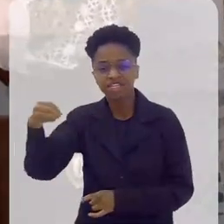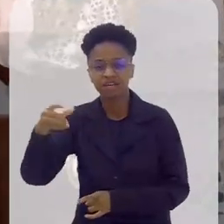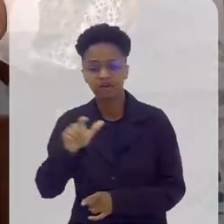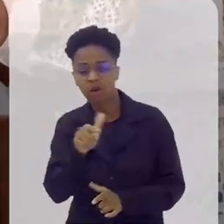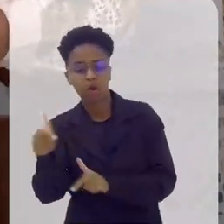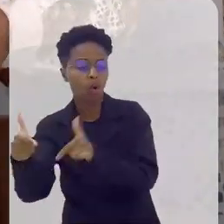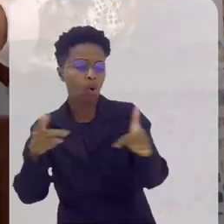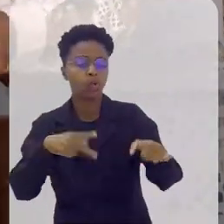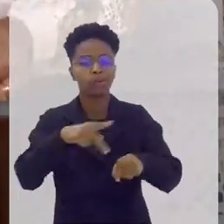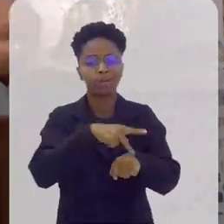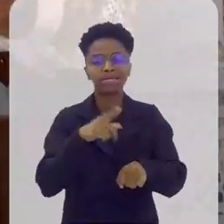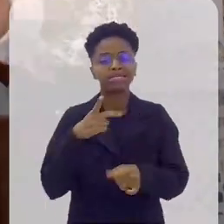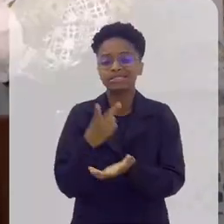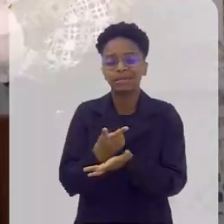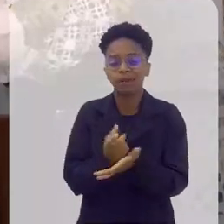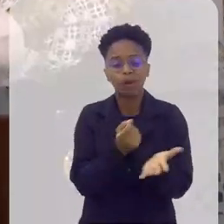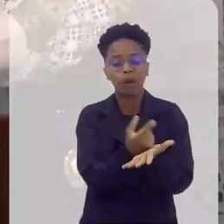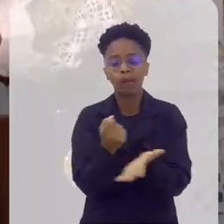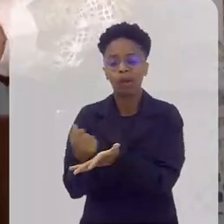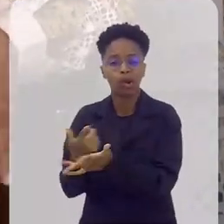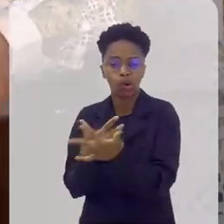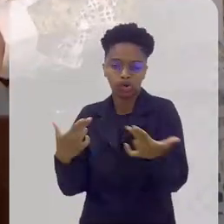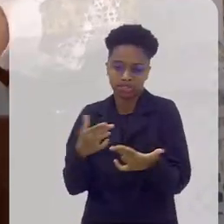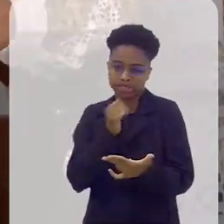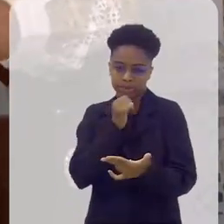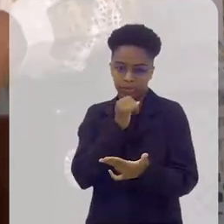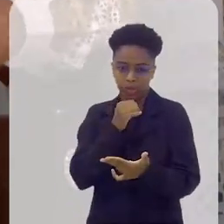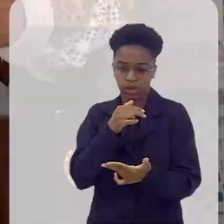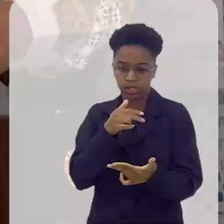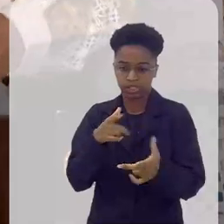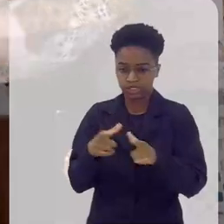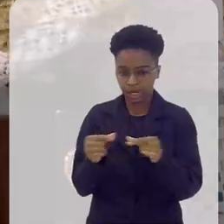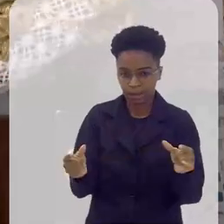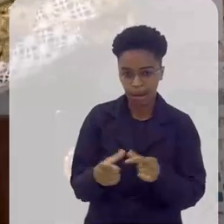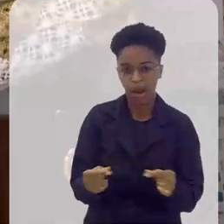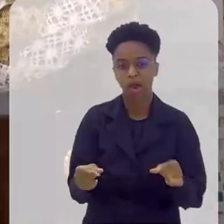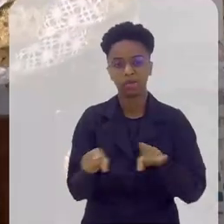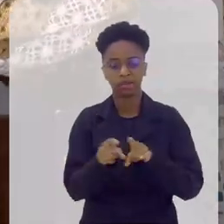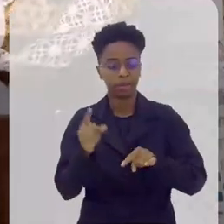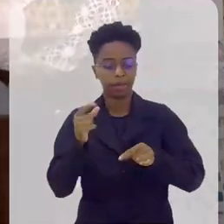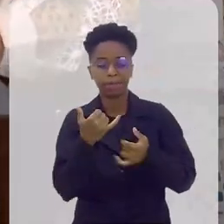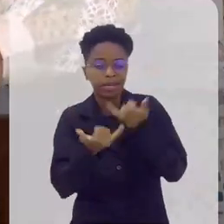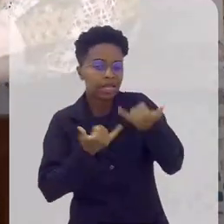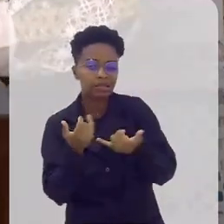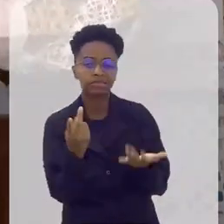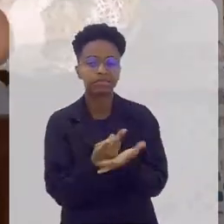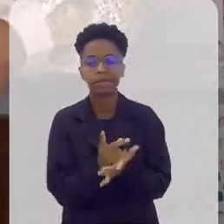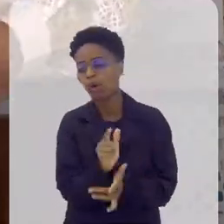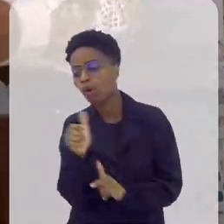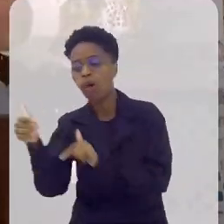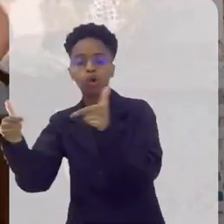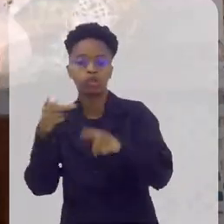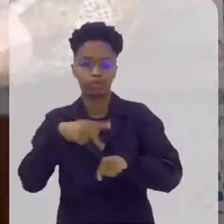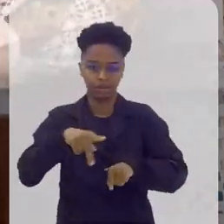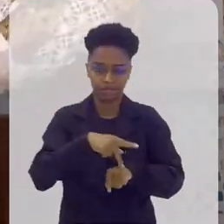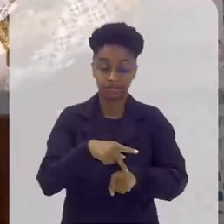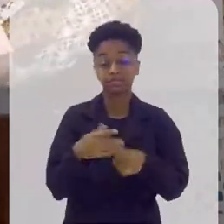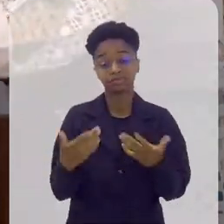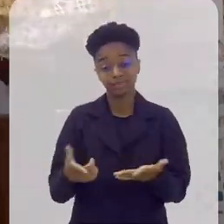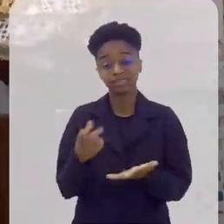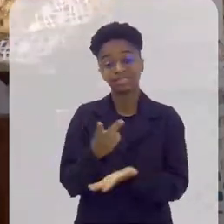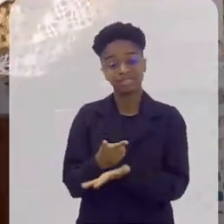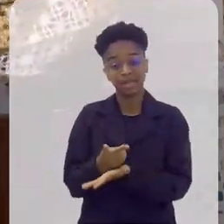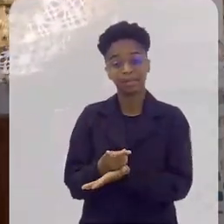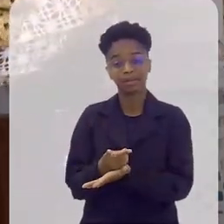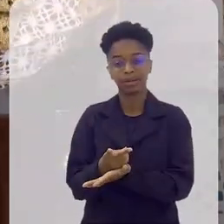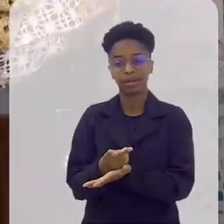viajava pelo mundo inteiro, ele trazia muitas coisas de fora, do Japão, Hong Kong, os nossos brinquedos eram sempre de fora, e